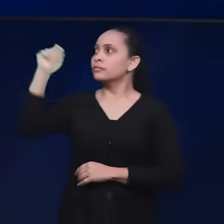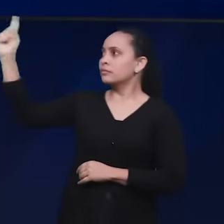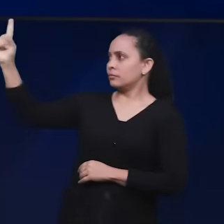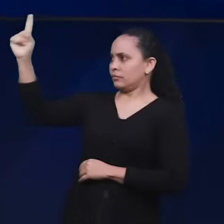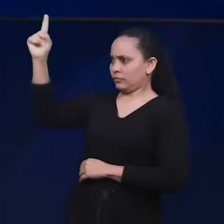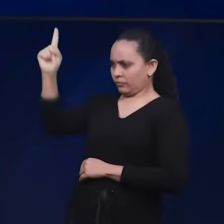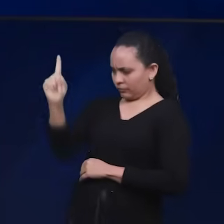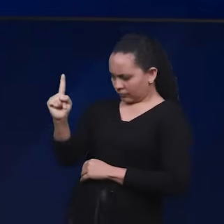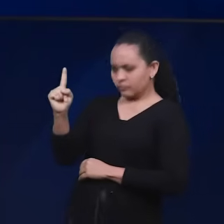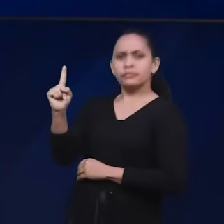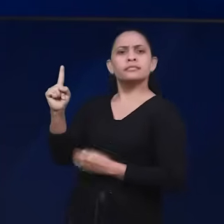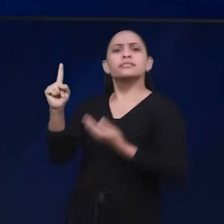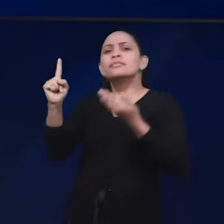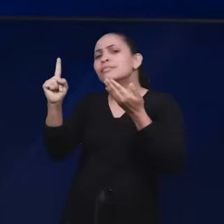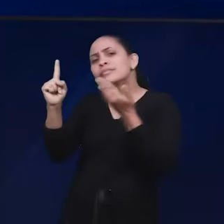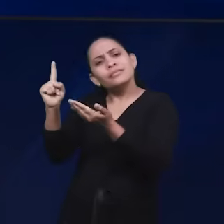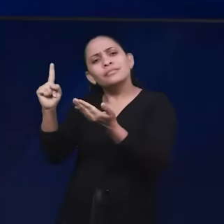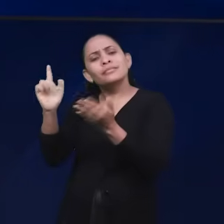homem,